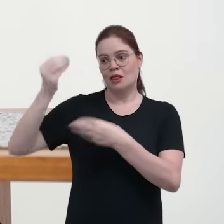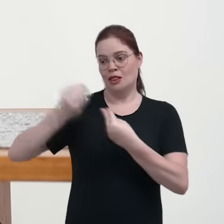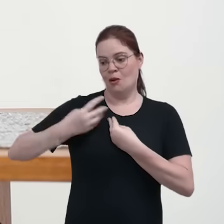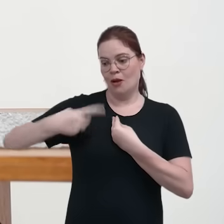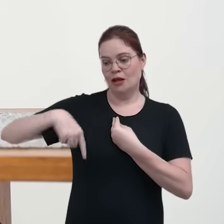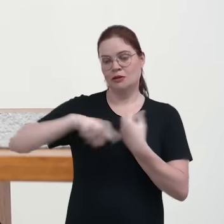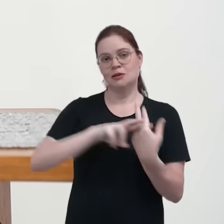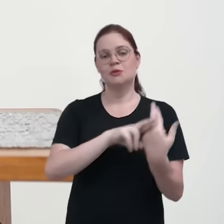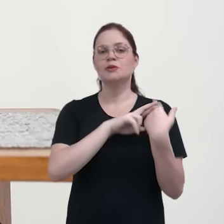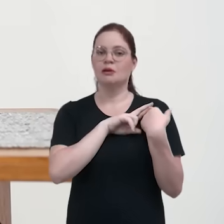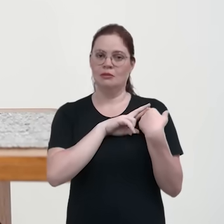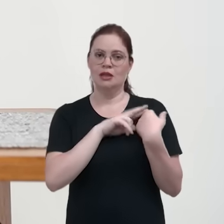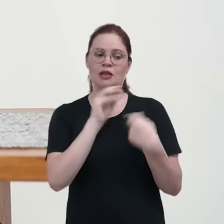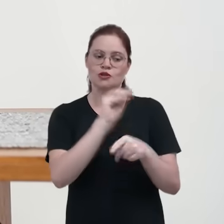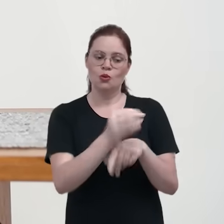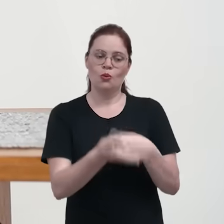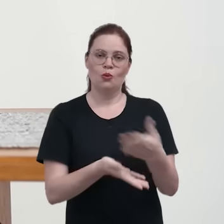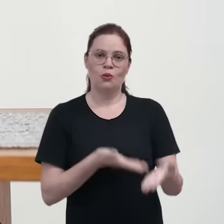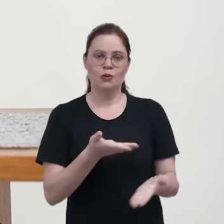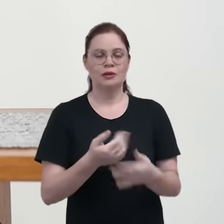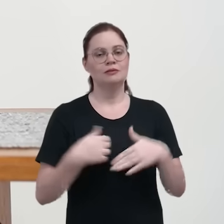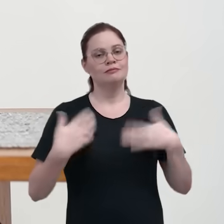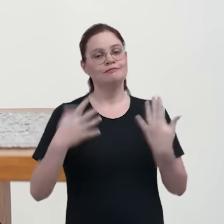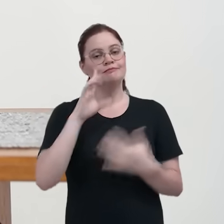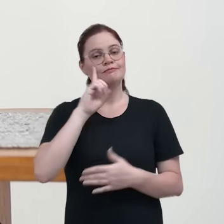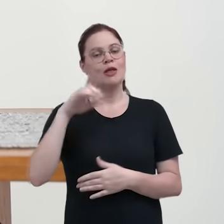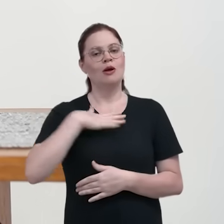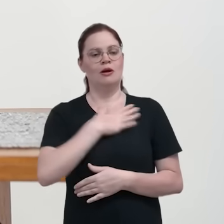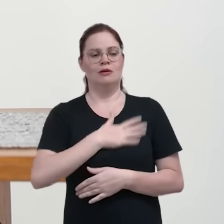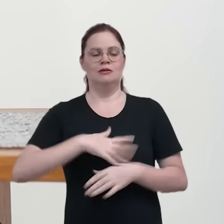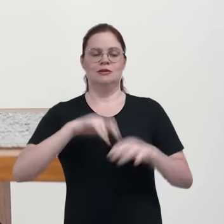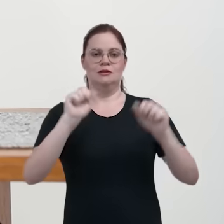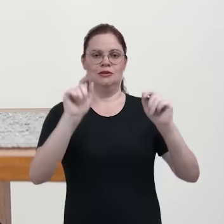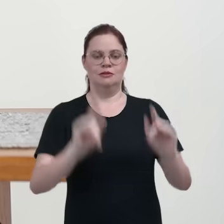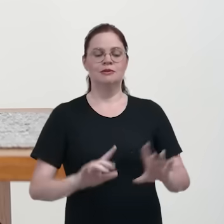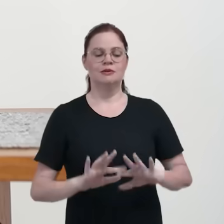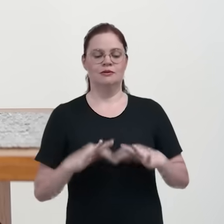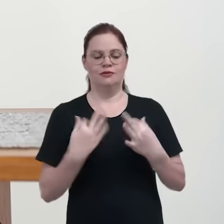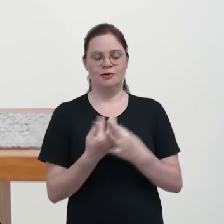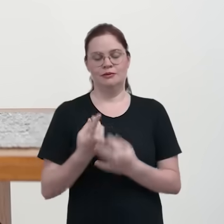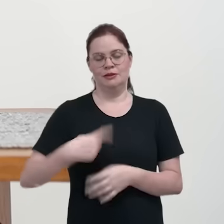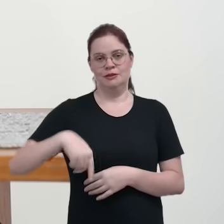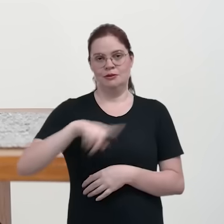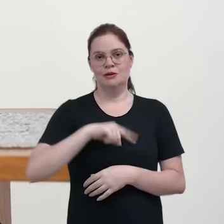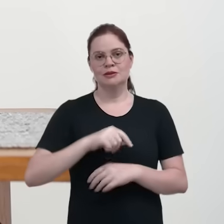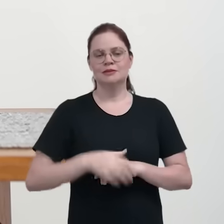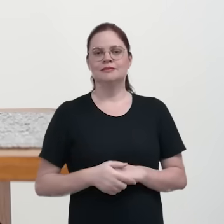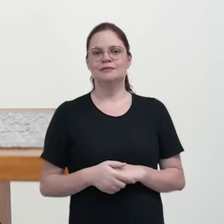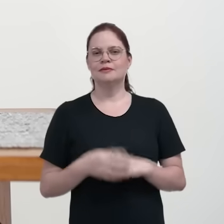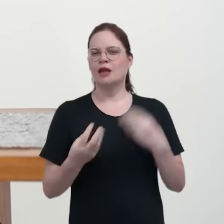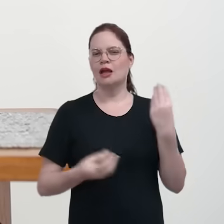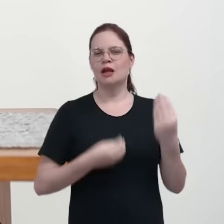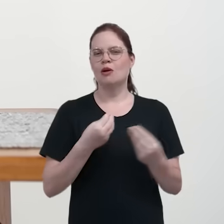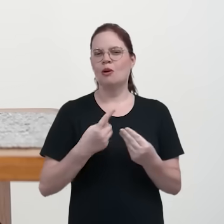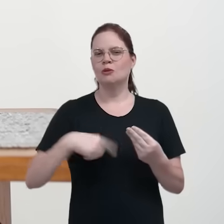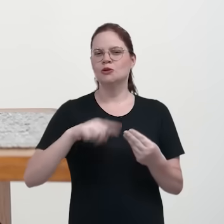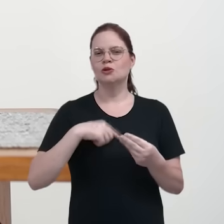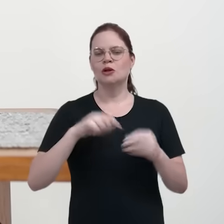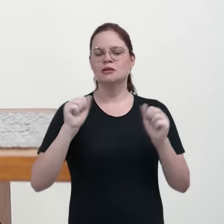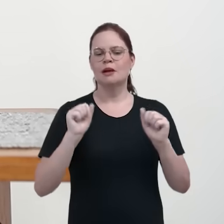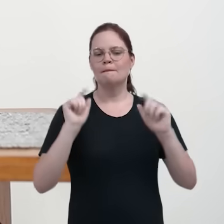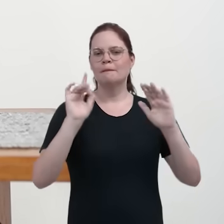Senhor. Então Deus tem o maior prazer em abençoar a nossa família. E um dos